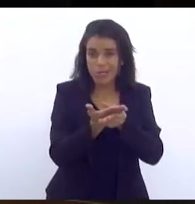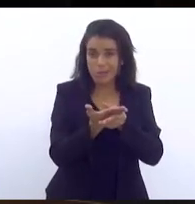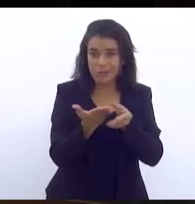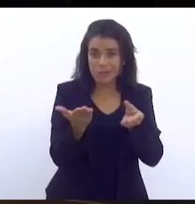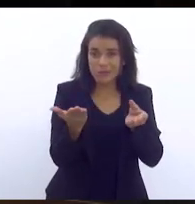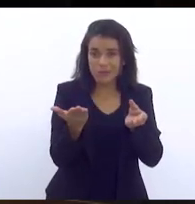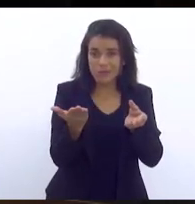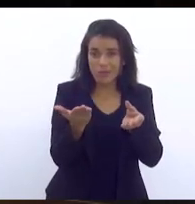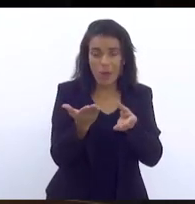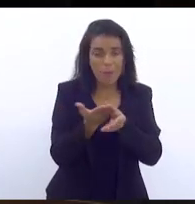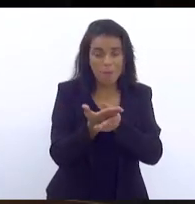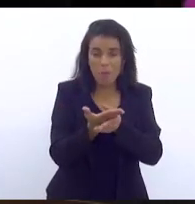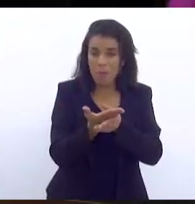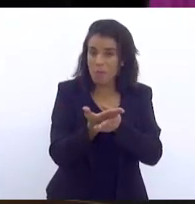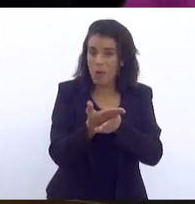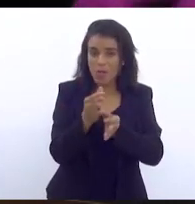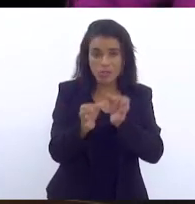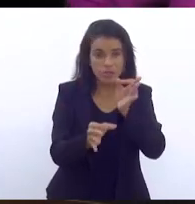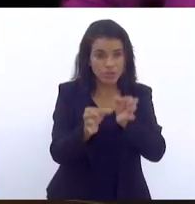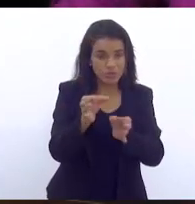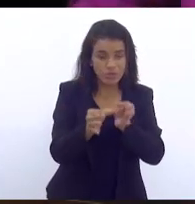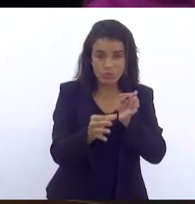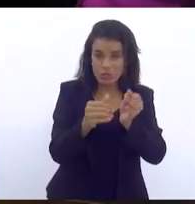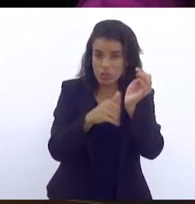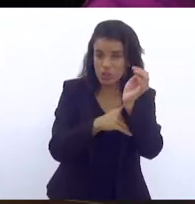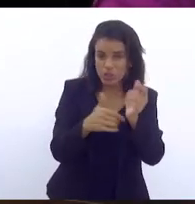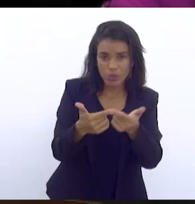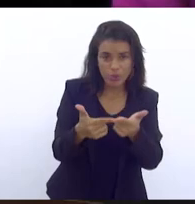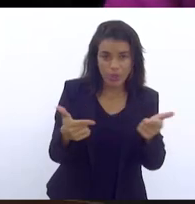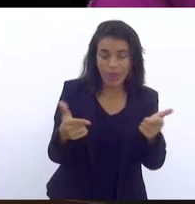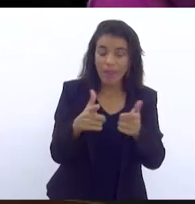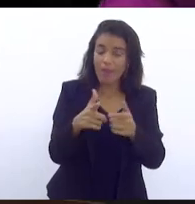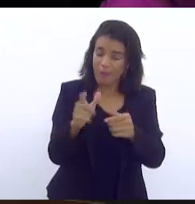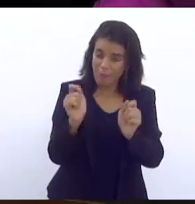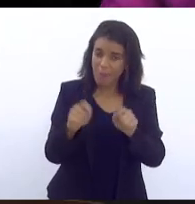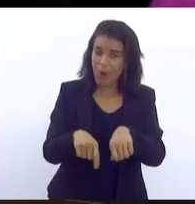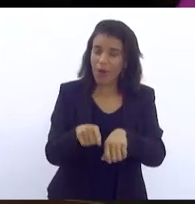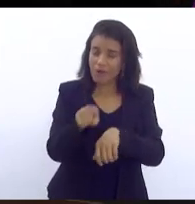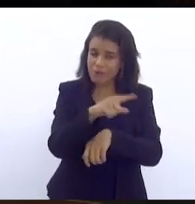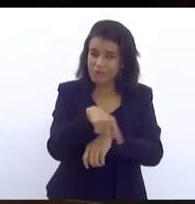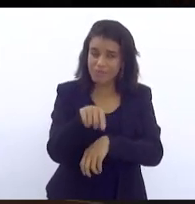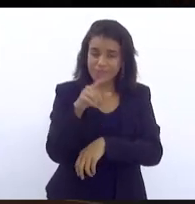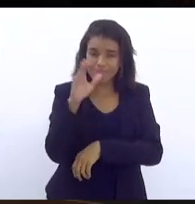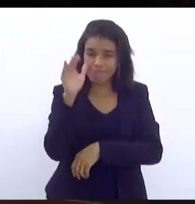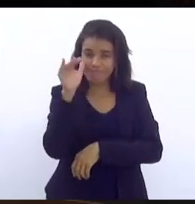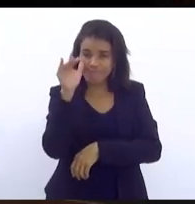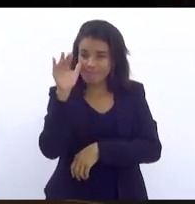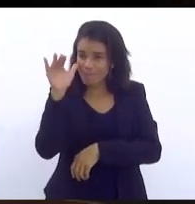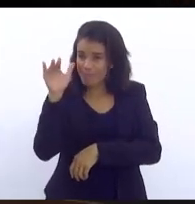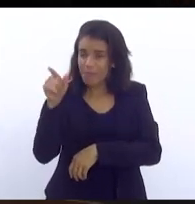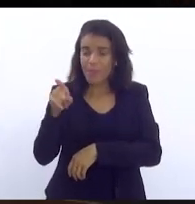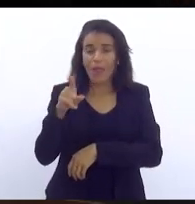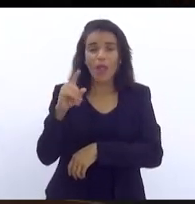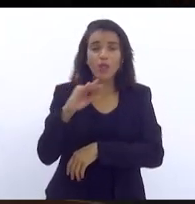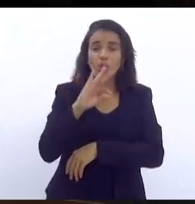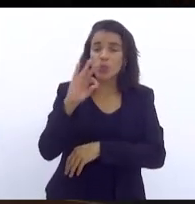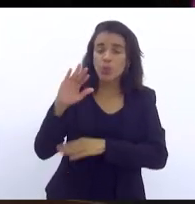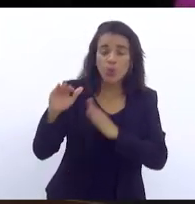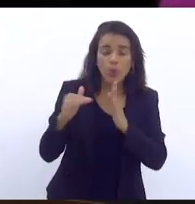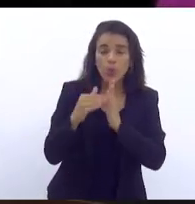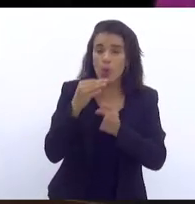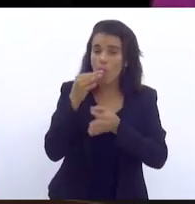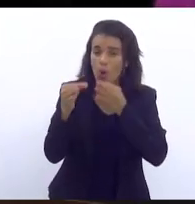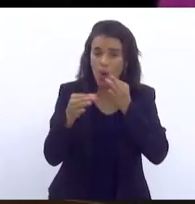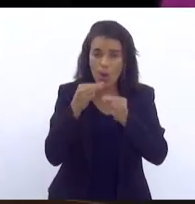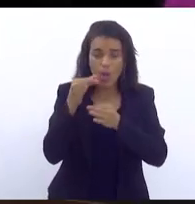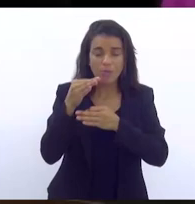que que que tramit em regime de sigilo não eles estão abertos e podem ser consultados e dentro do processo são todos os pareceres técnicos pareceres jurídic as